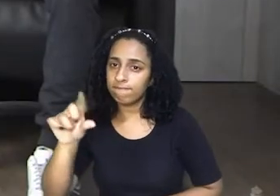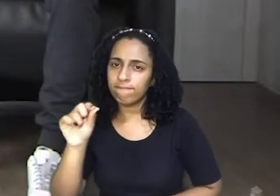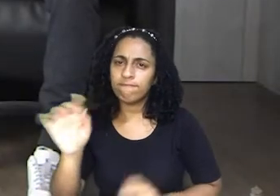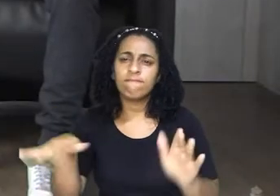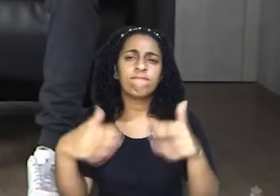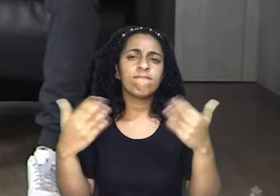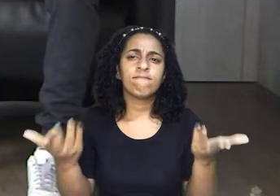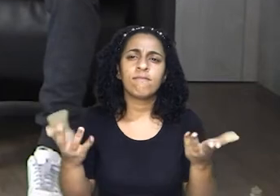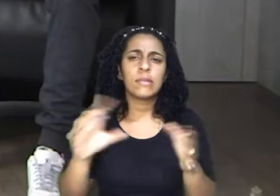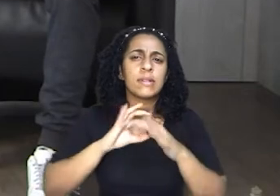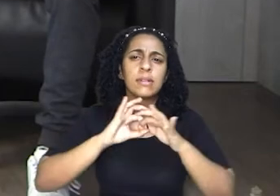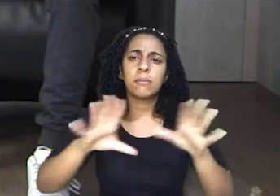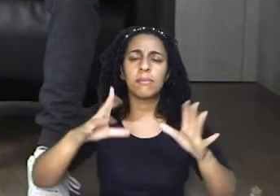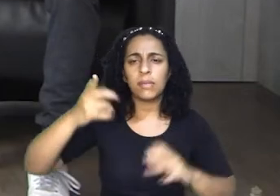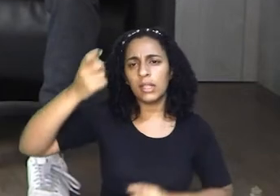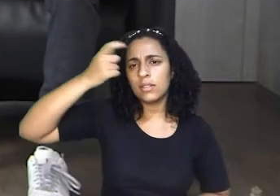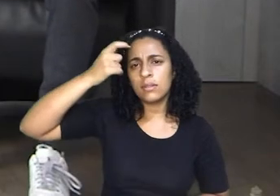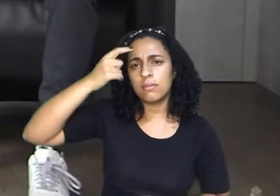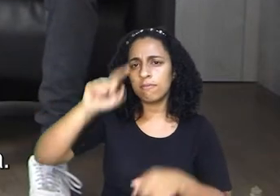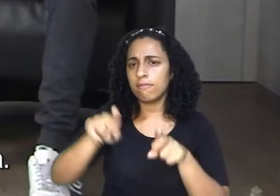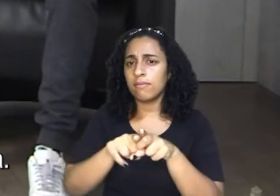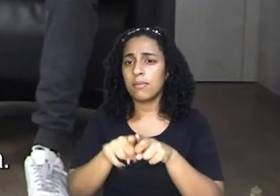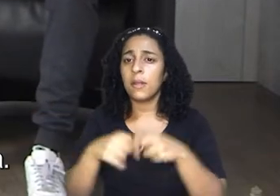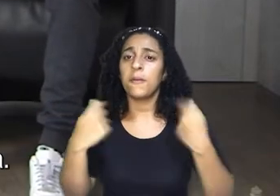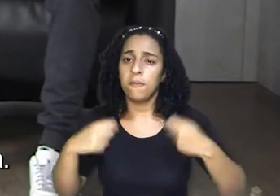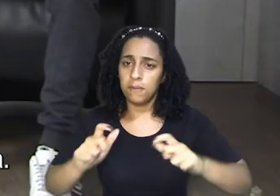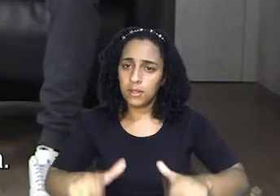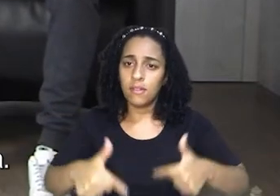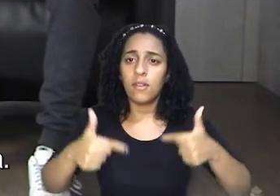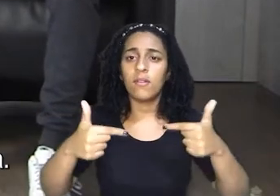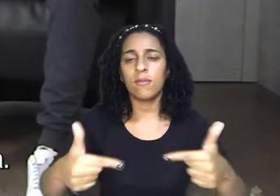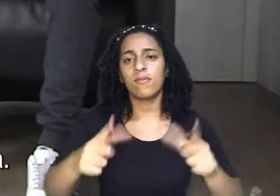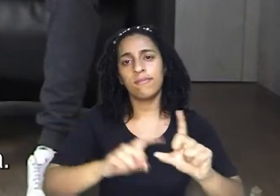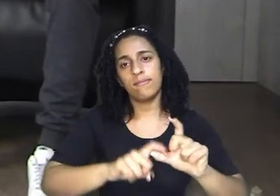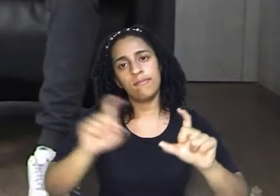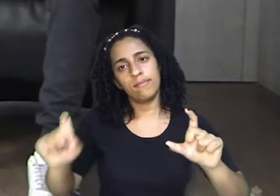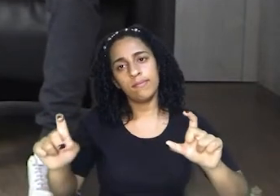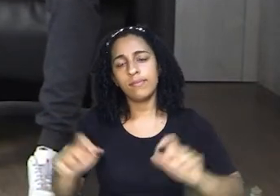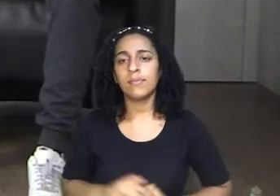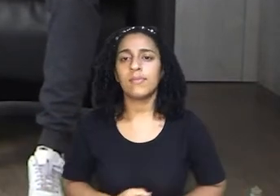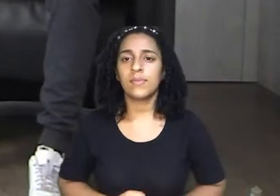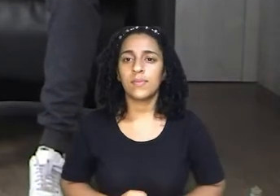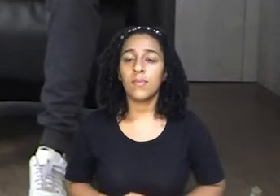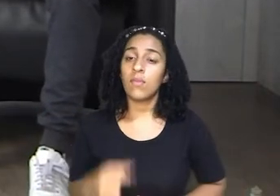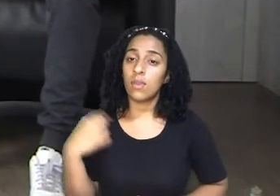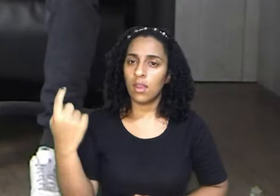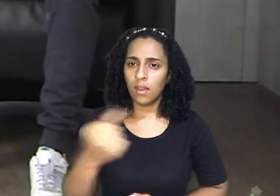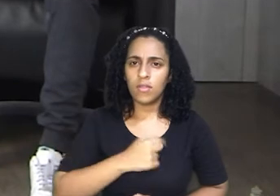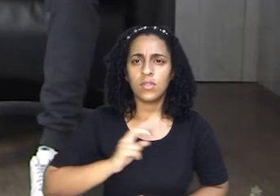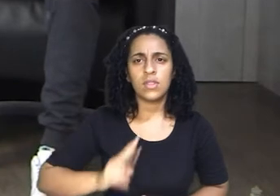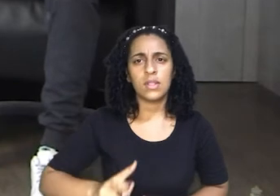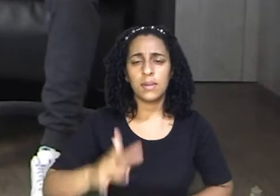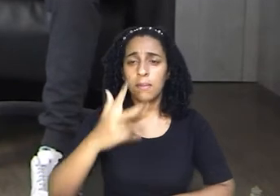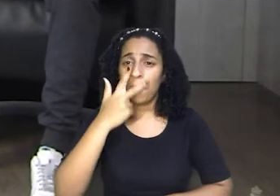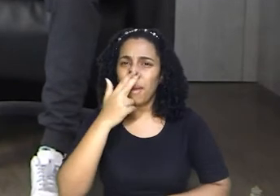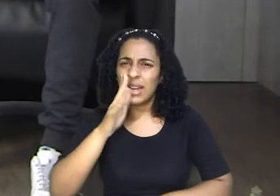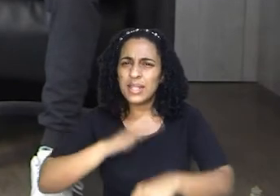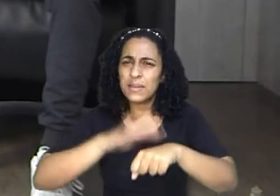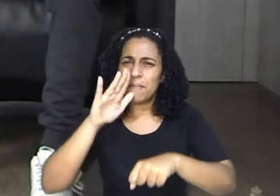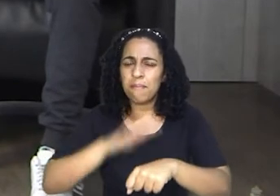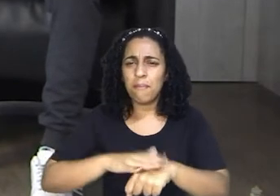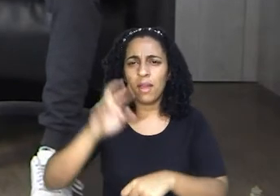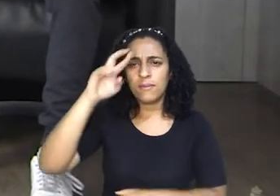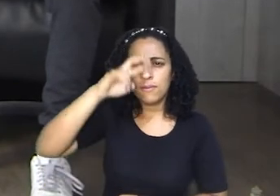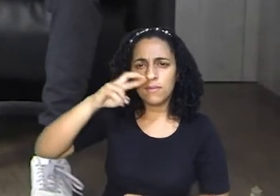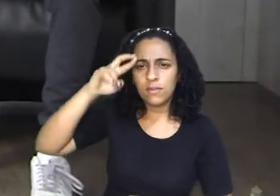cadeia Então a nossa liberdade de pensamento e expressão vamos lutar também por essa Independência está cada vez mais vigiados aí né